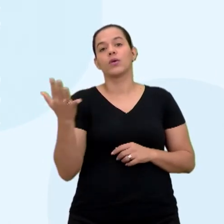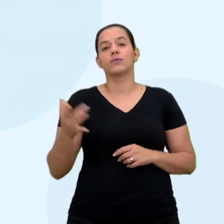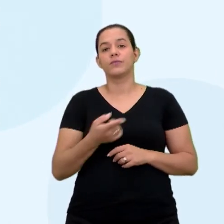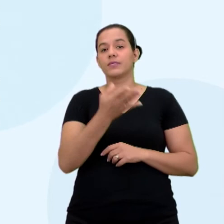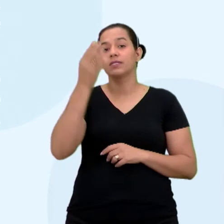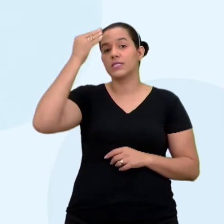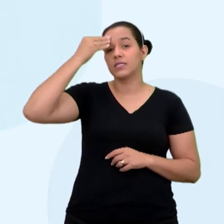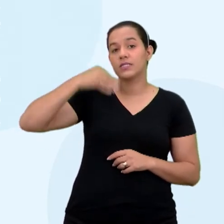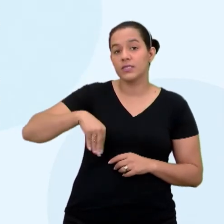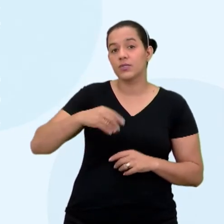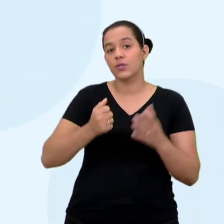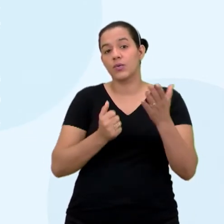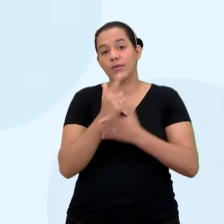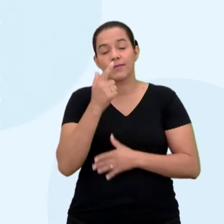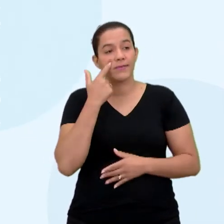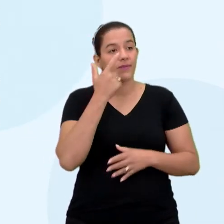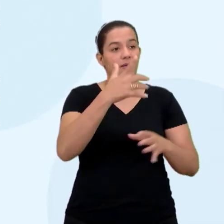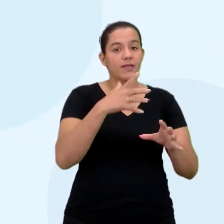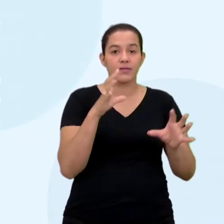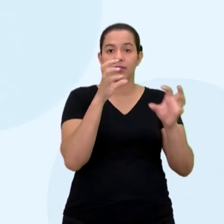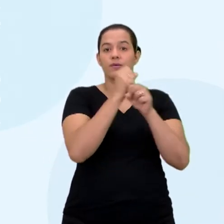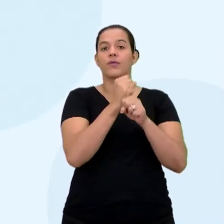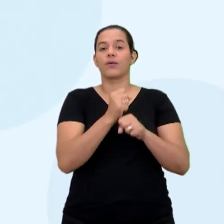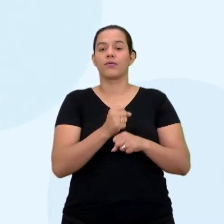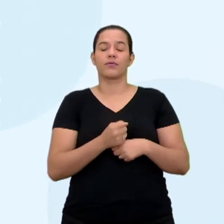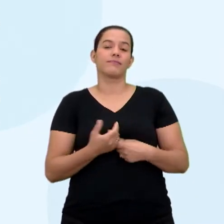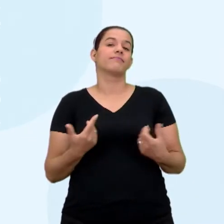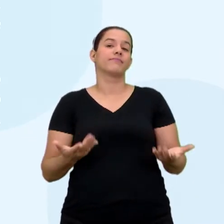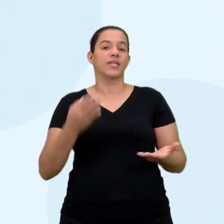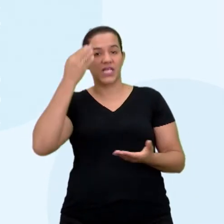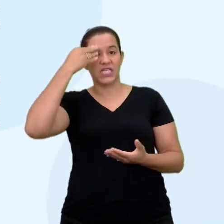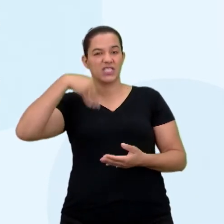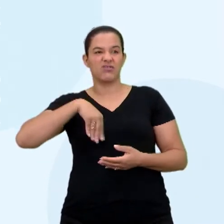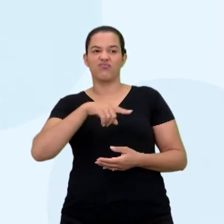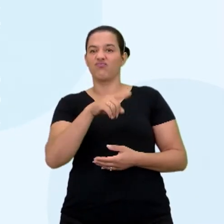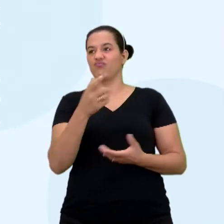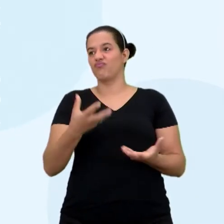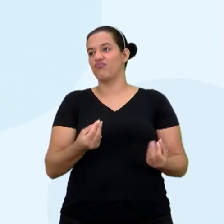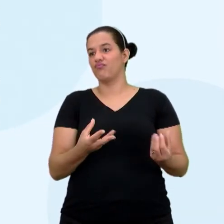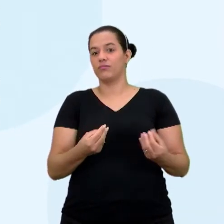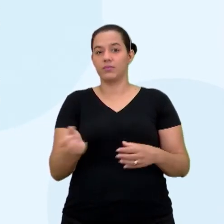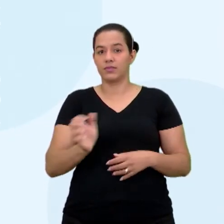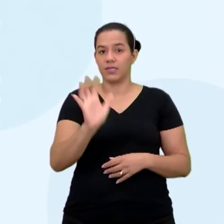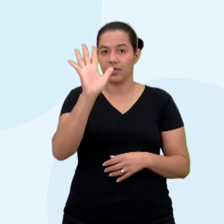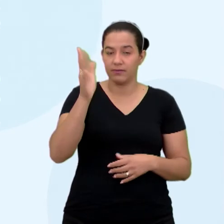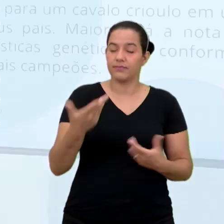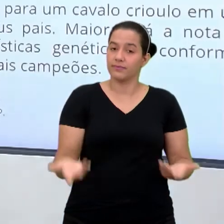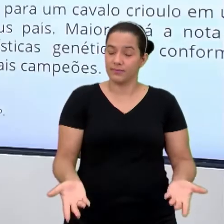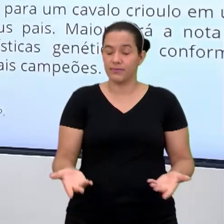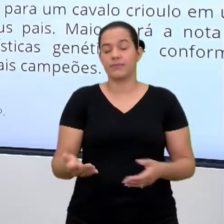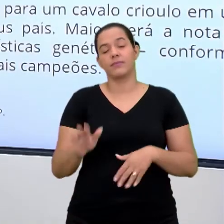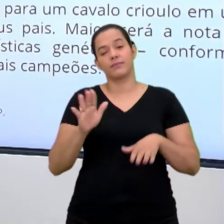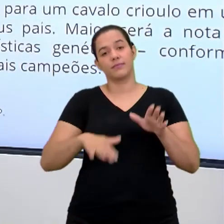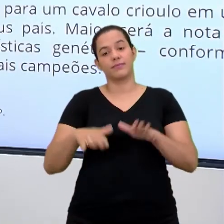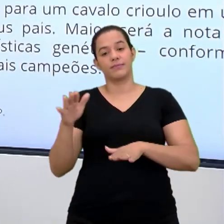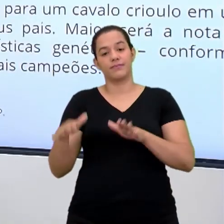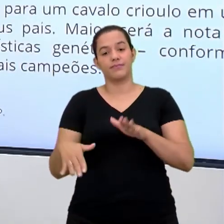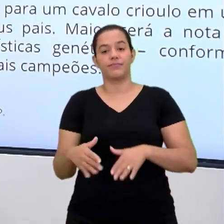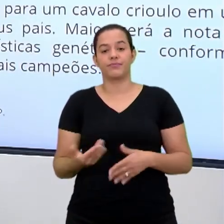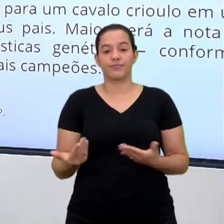desistiram de comprar um produto quando você vai calcular o frete? Eu um monte de vezes, porque o frete acaba se tornando,